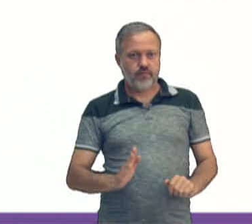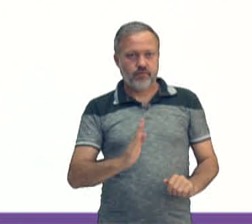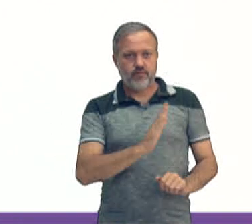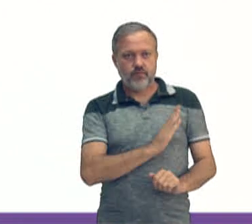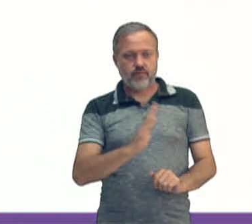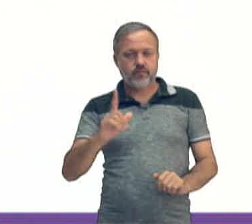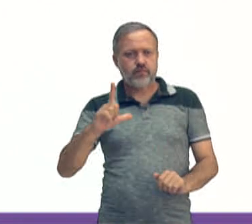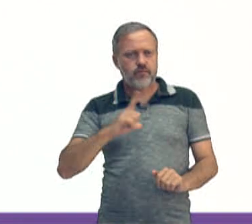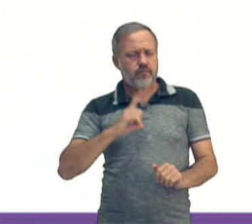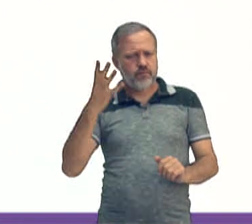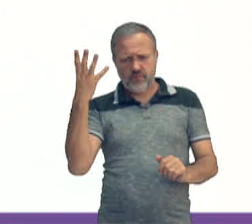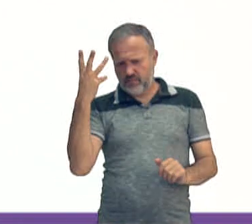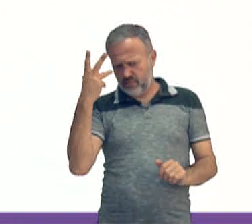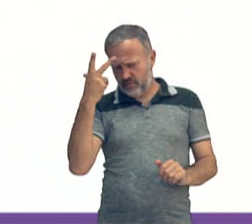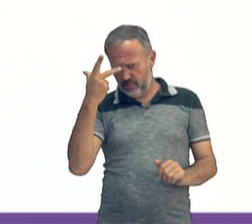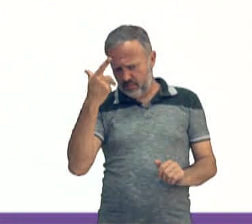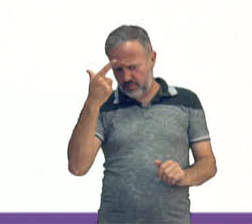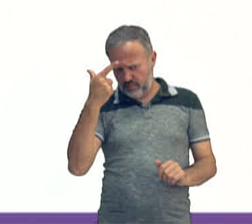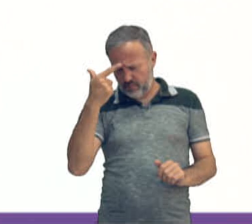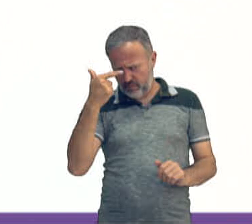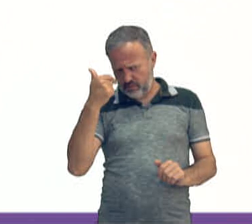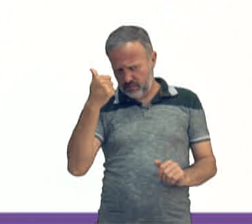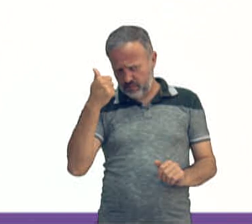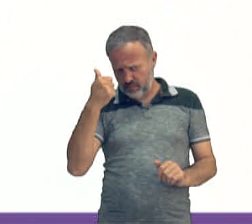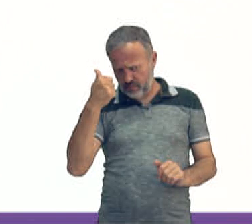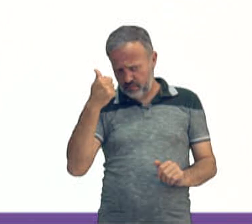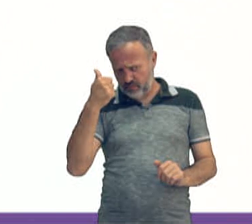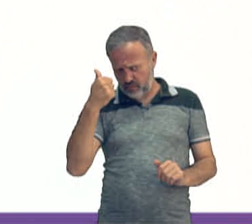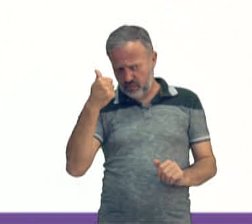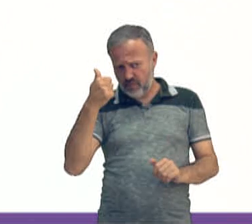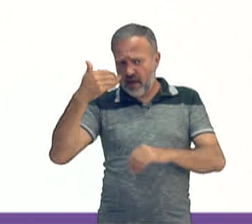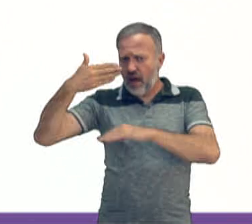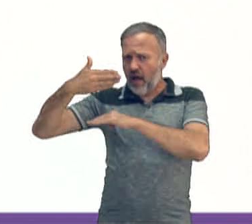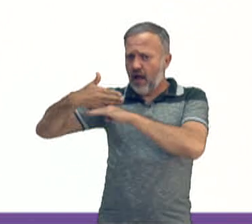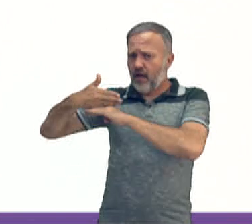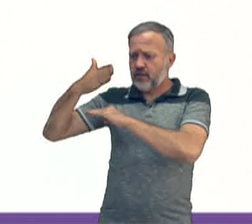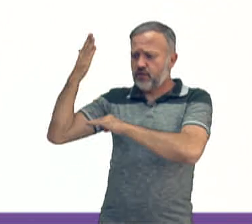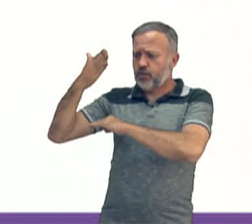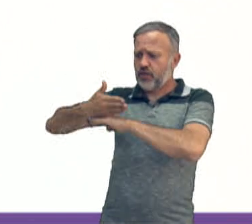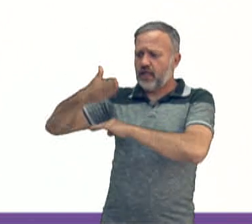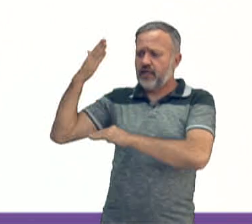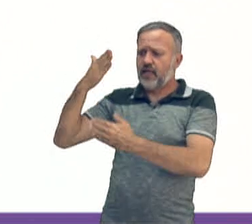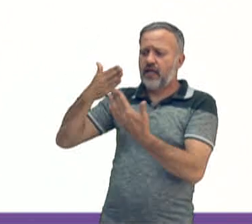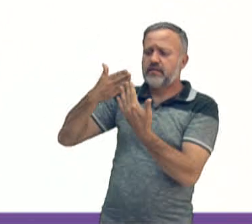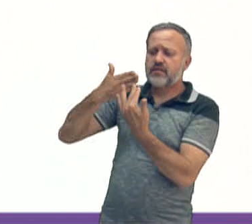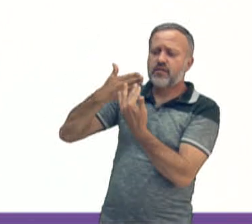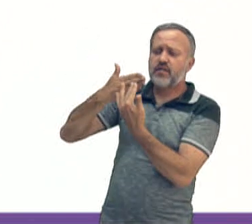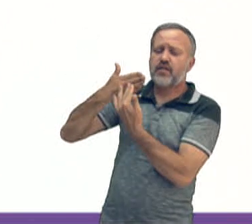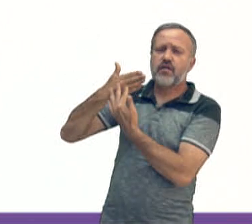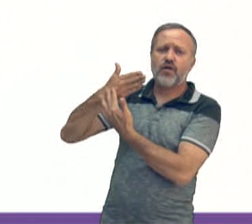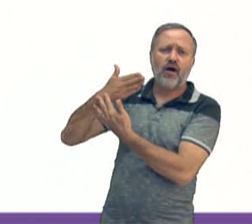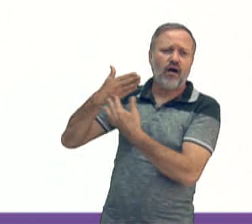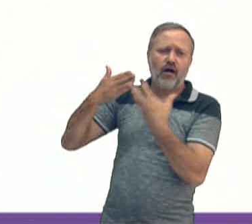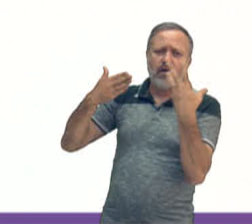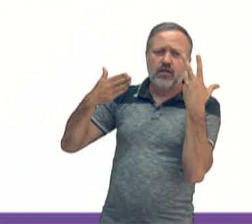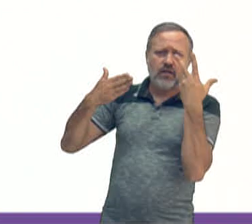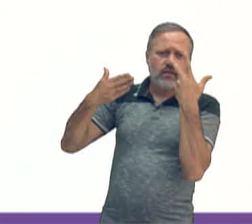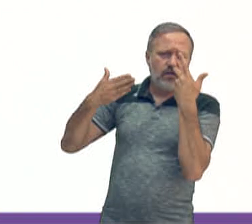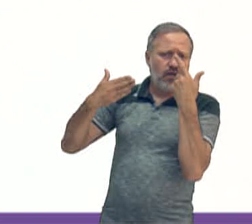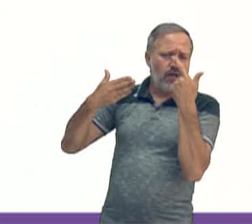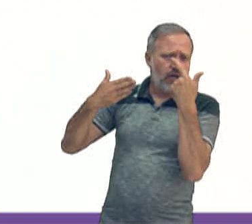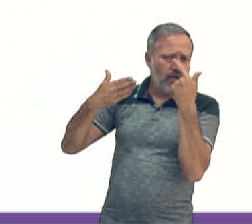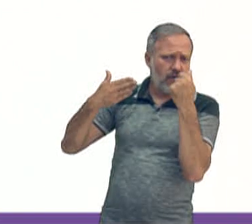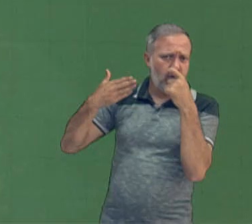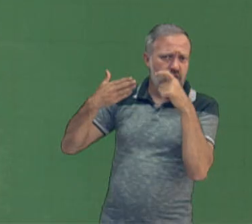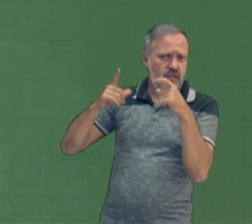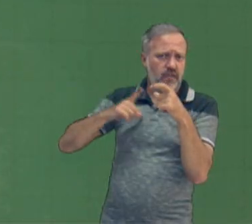vitrais, mosaicos feitos em janelas, que tratam de temas da Gênese ao Apocalipse, destacando momentos mais importantes da